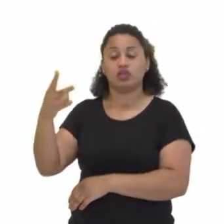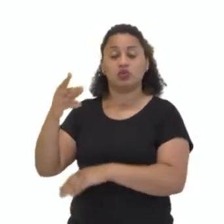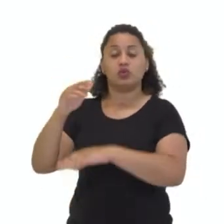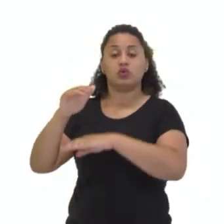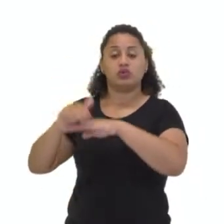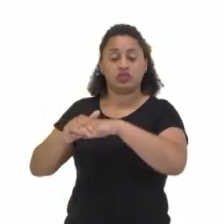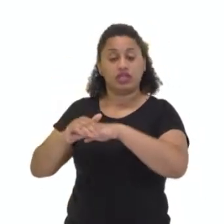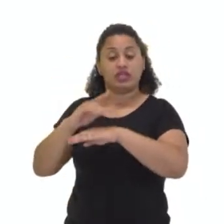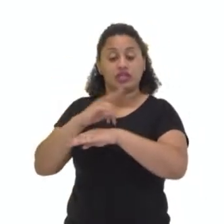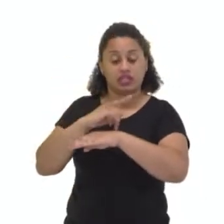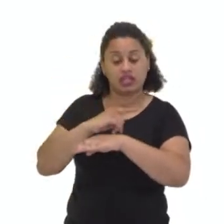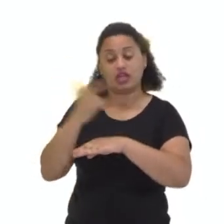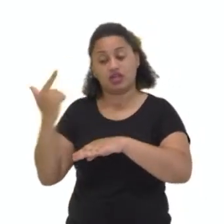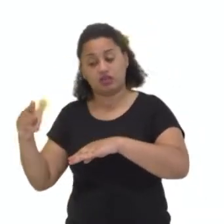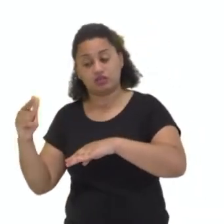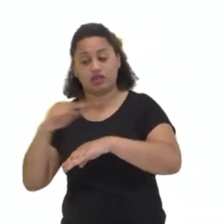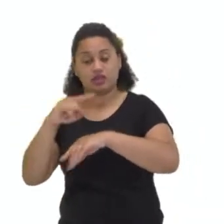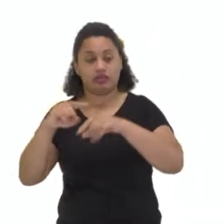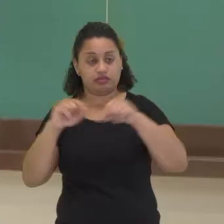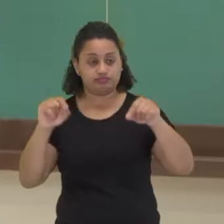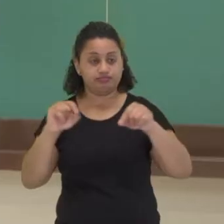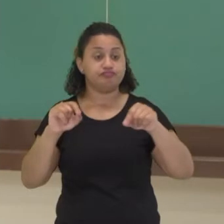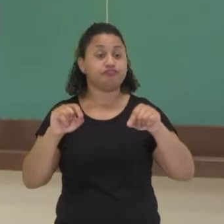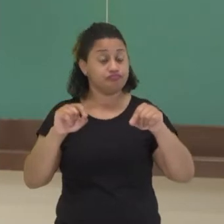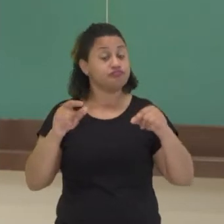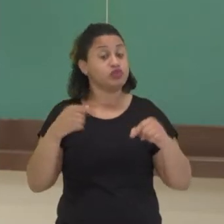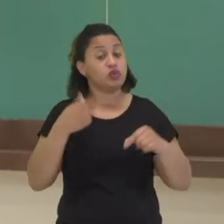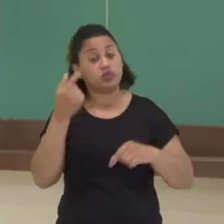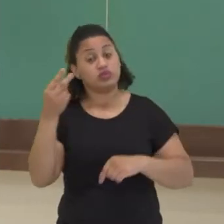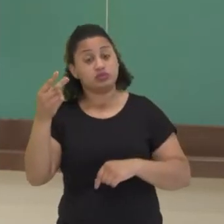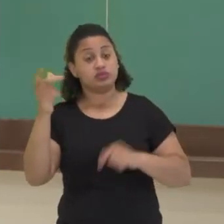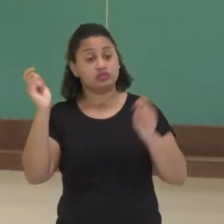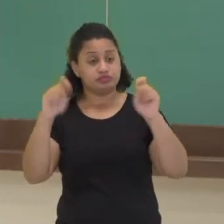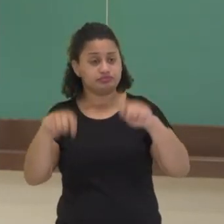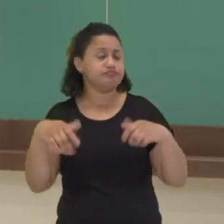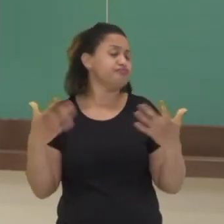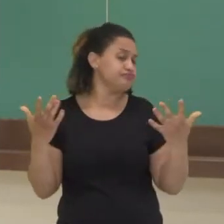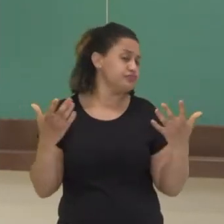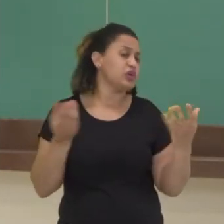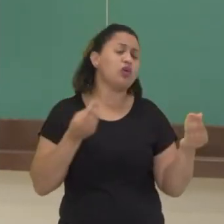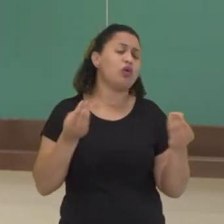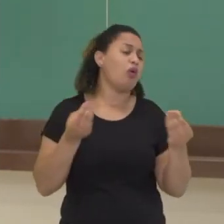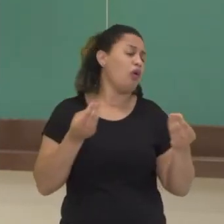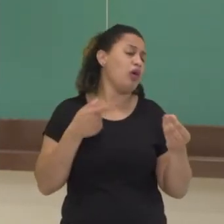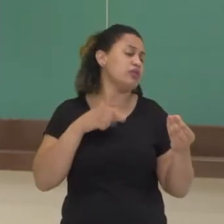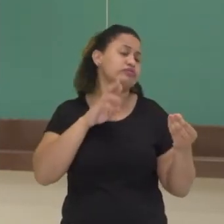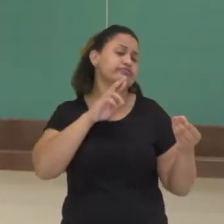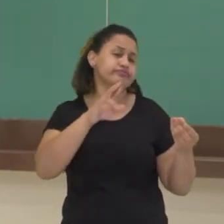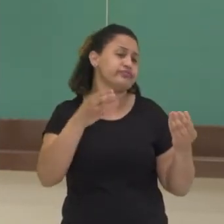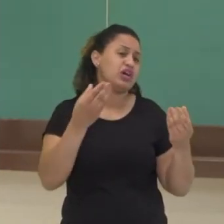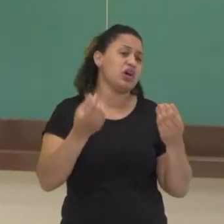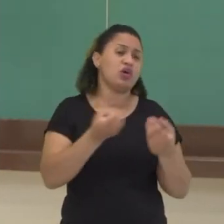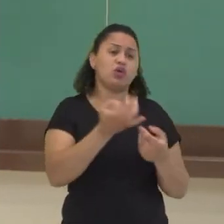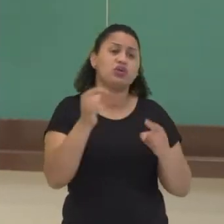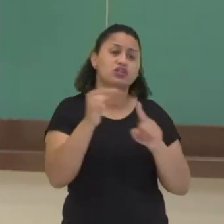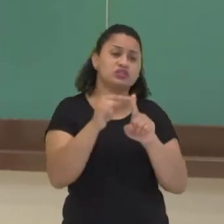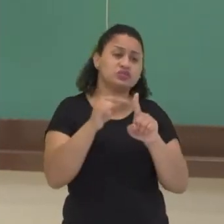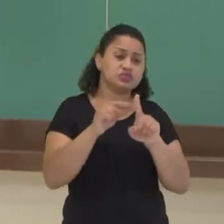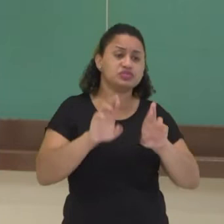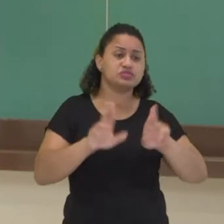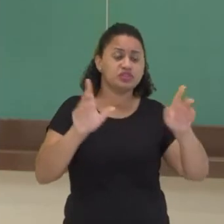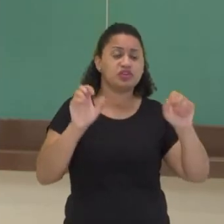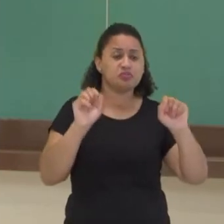sem cadarço. Também tem mais 2 possibilidades. Então, como que eu resolvo? Quantas formas diferentes o